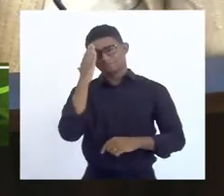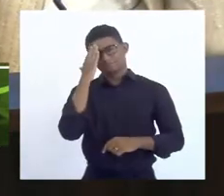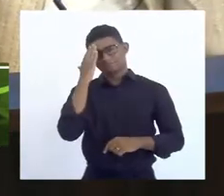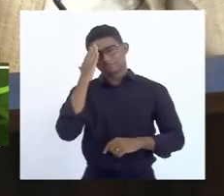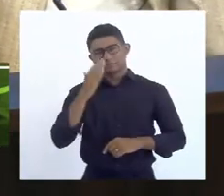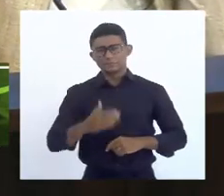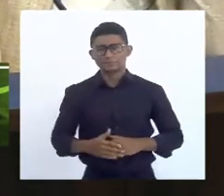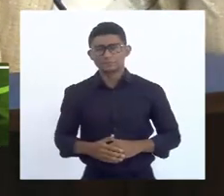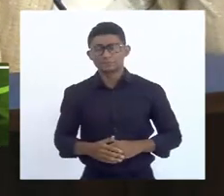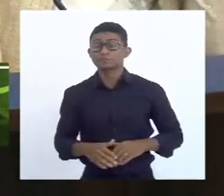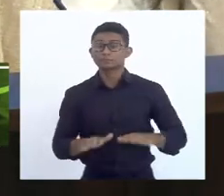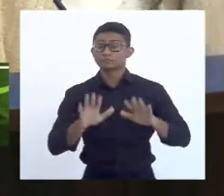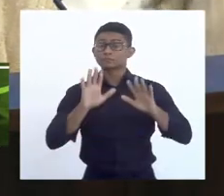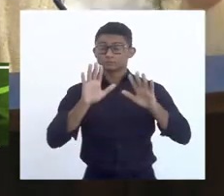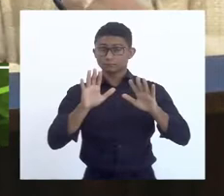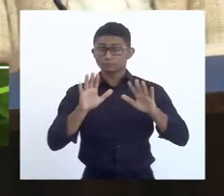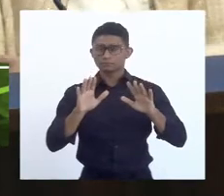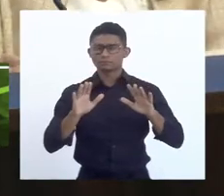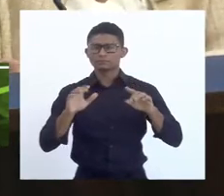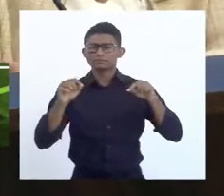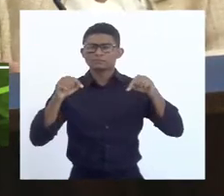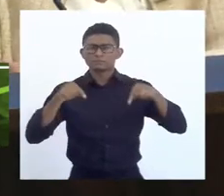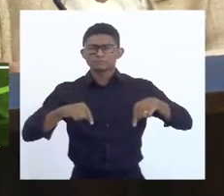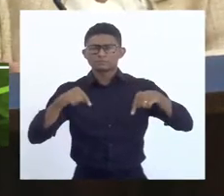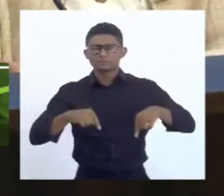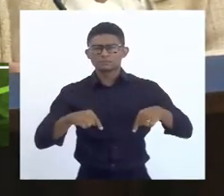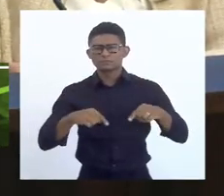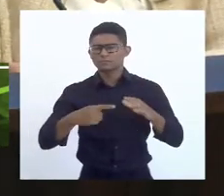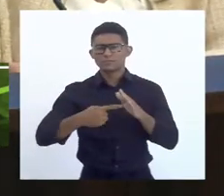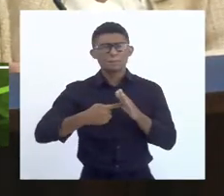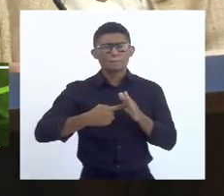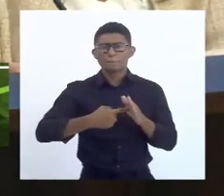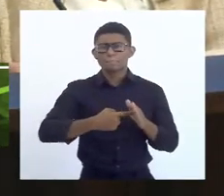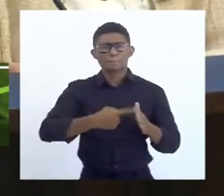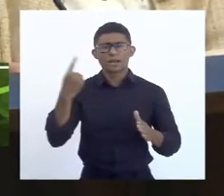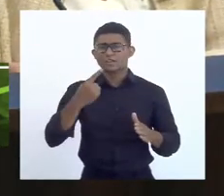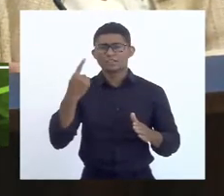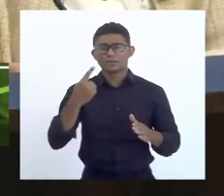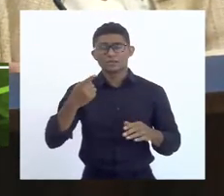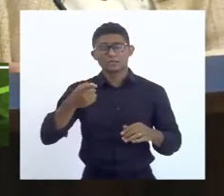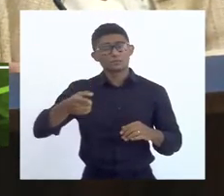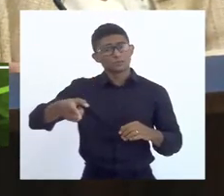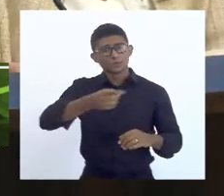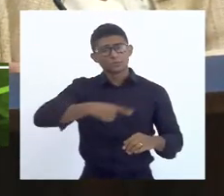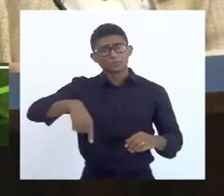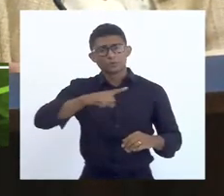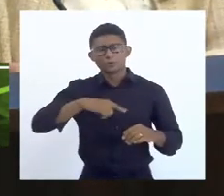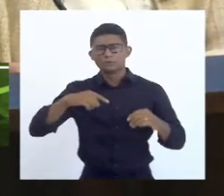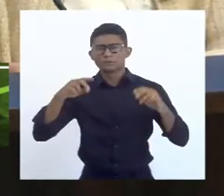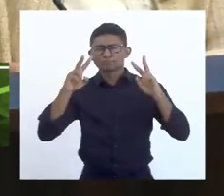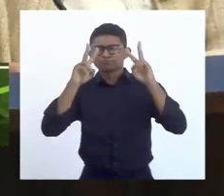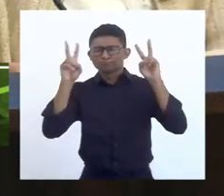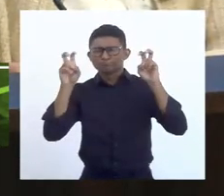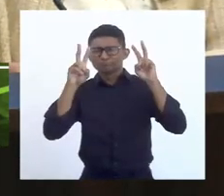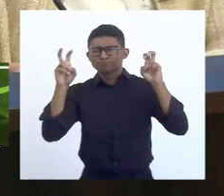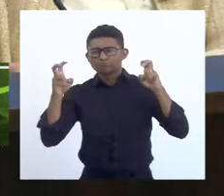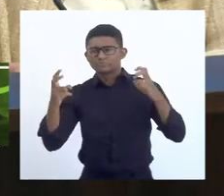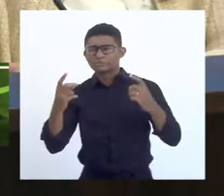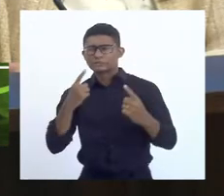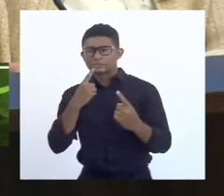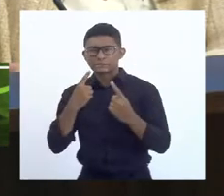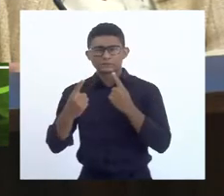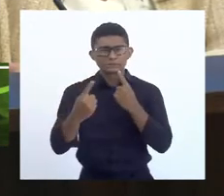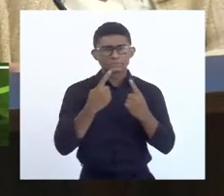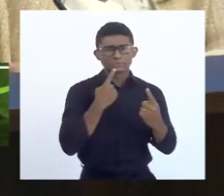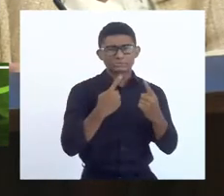é a primeira vez que a gente começa a formular sobre essas